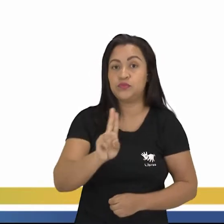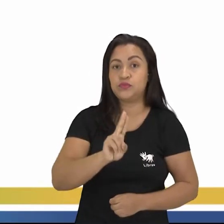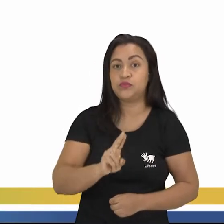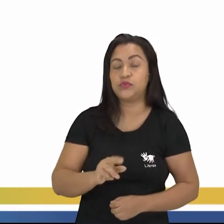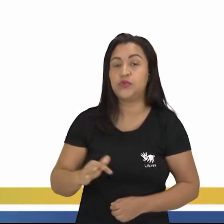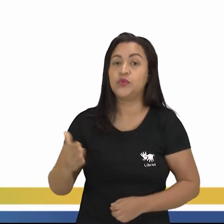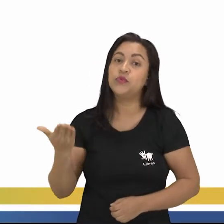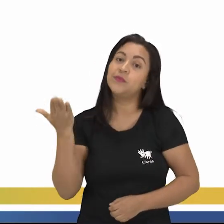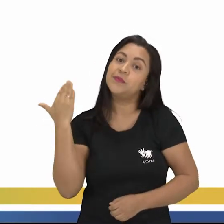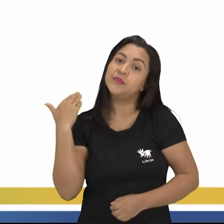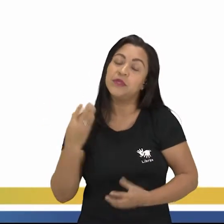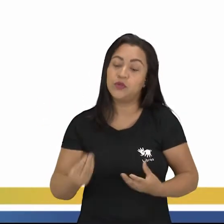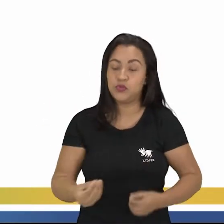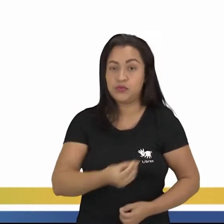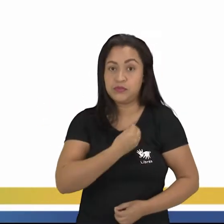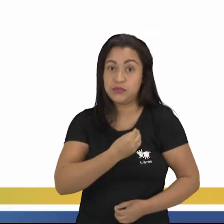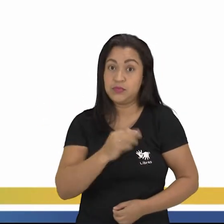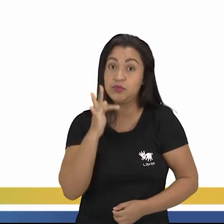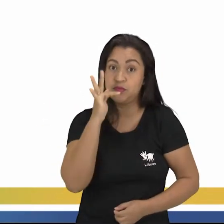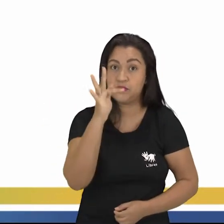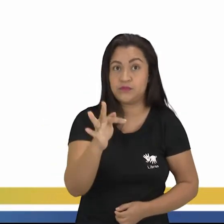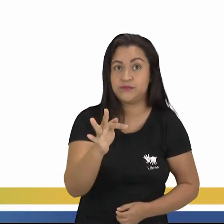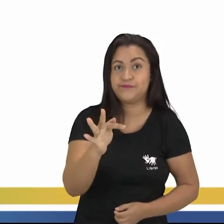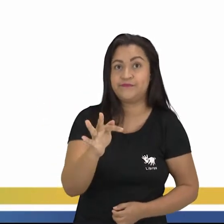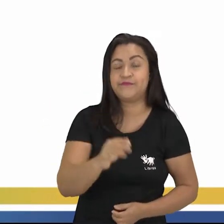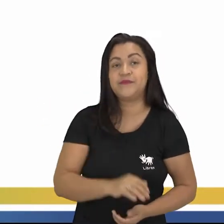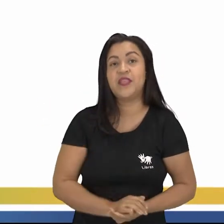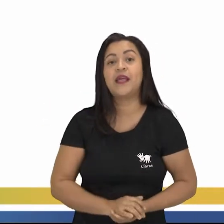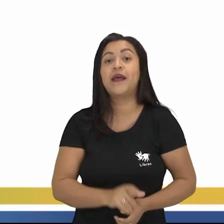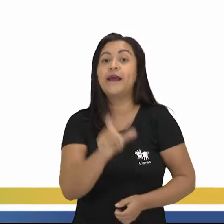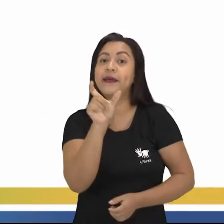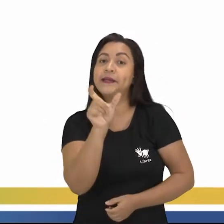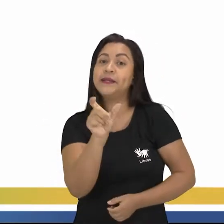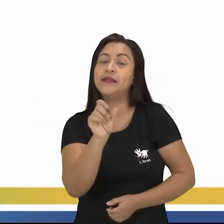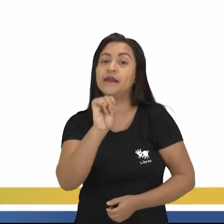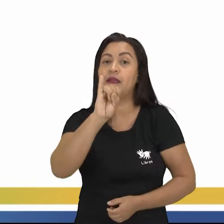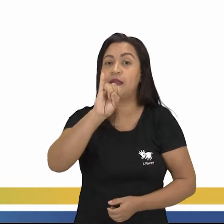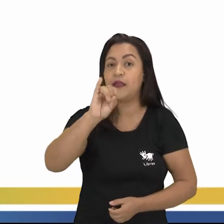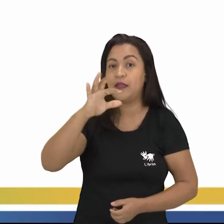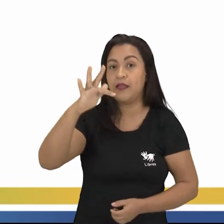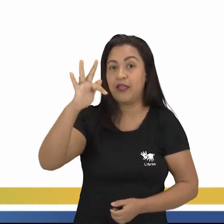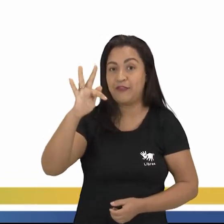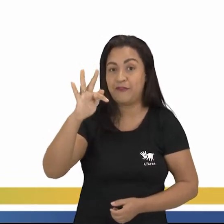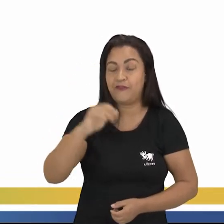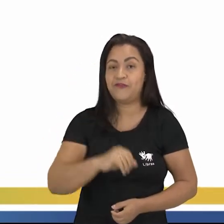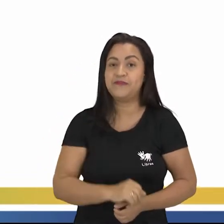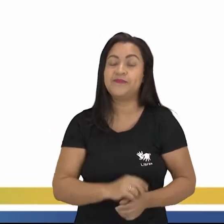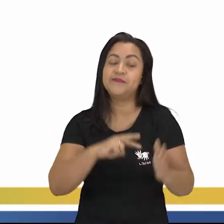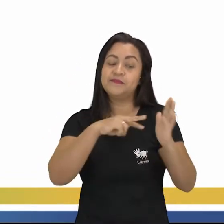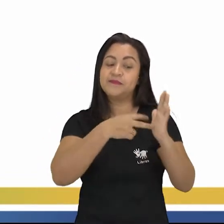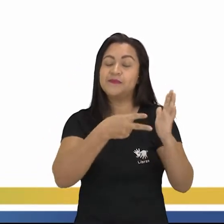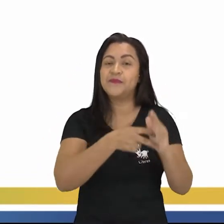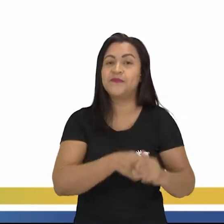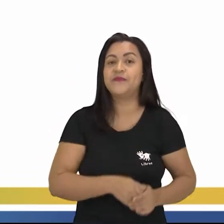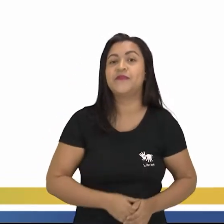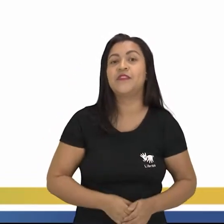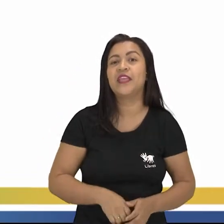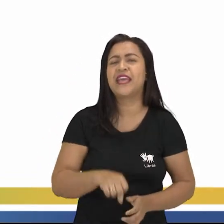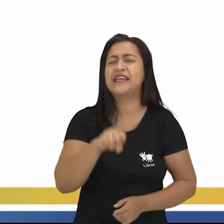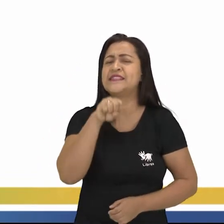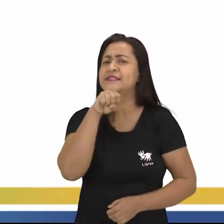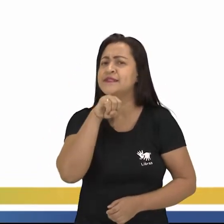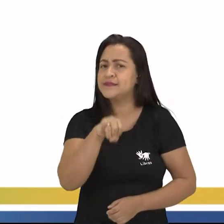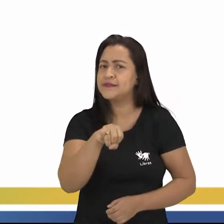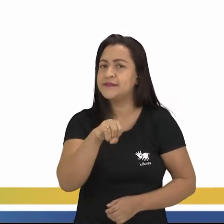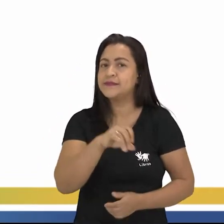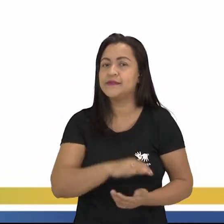São compostas pelo termo if, que no português significa se, e são formadas por uma